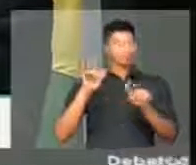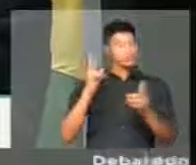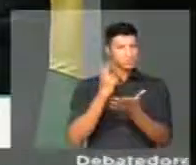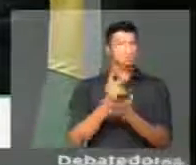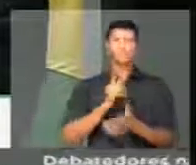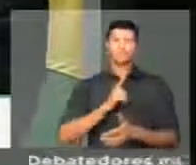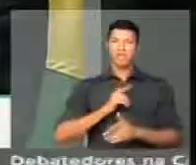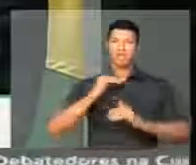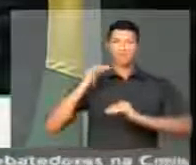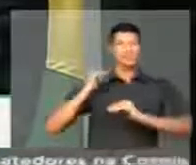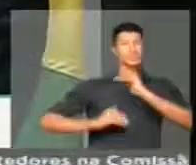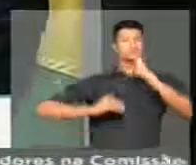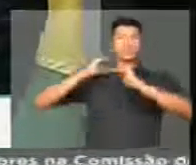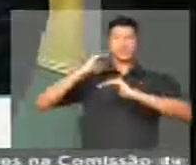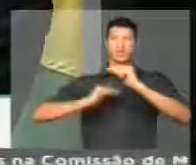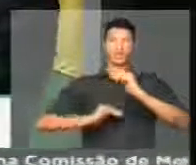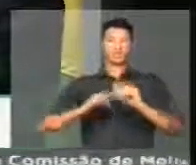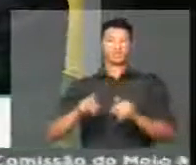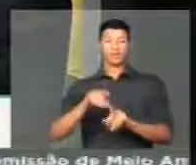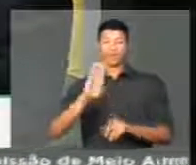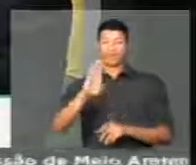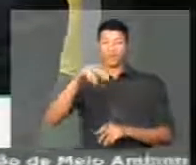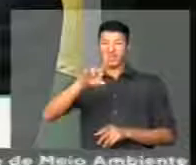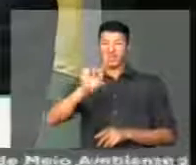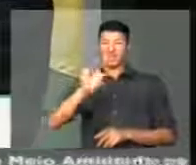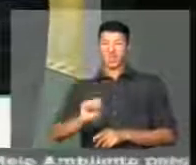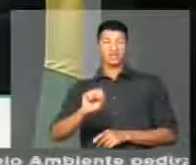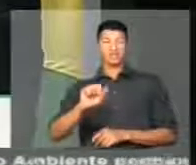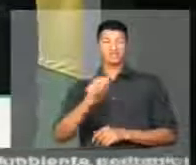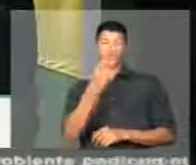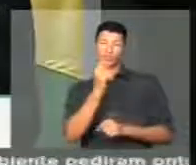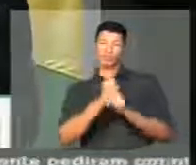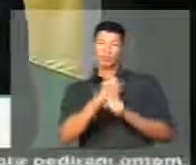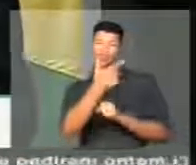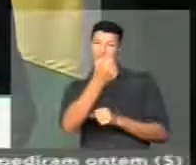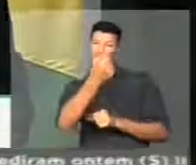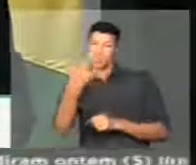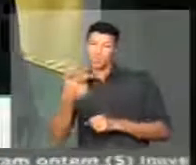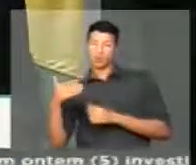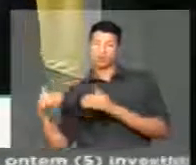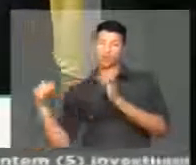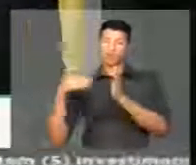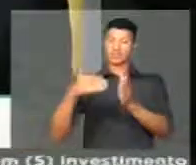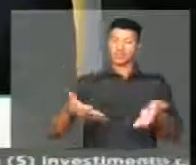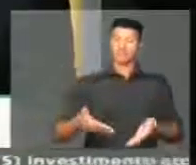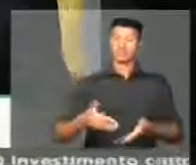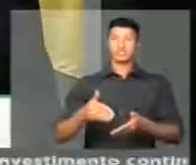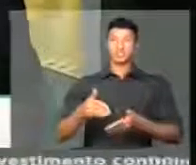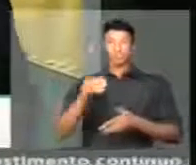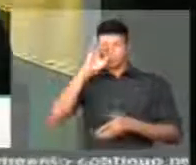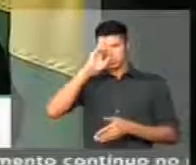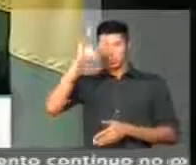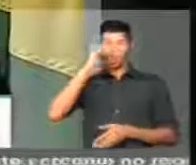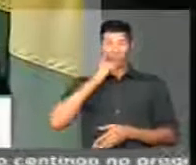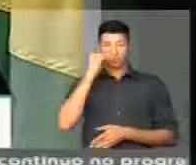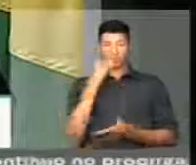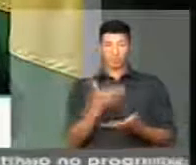este desequilíbrio, o BNDES de 2002 para cá, senhores